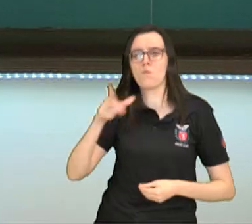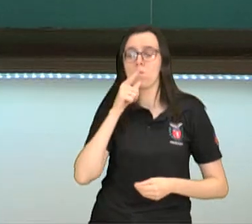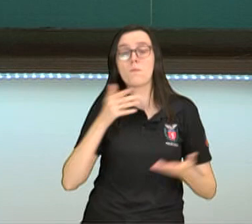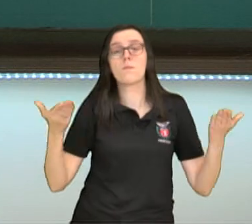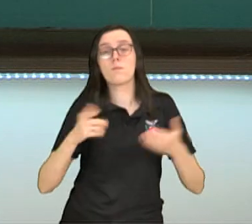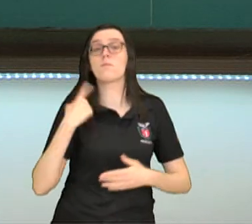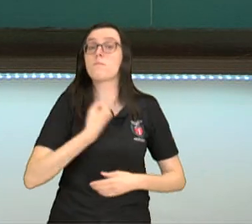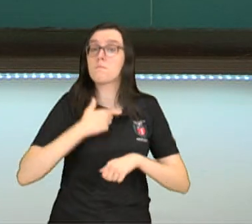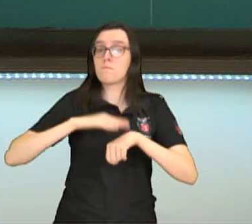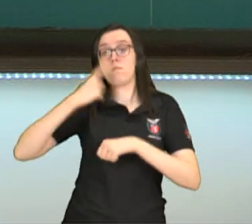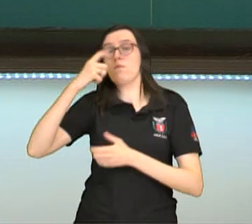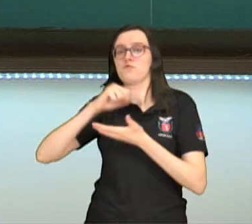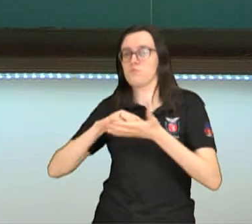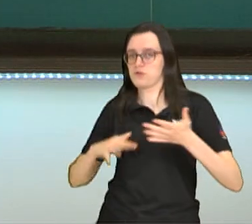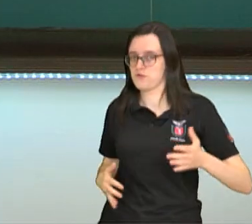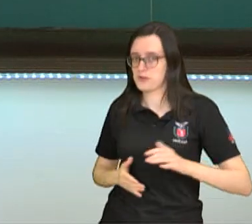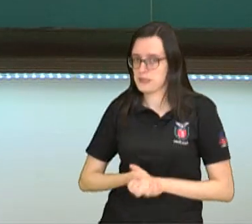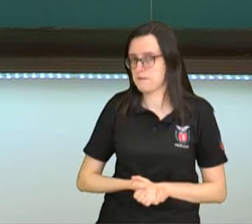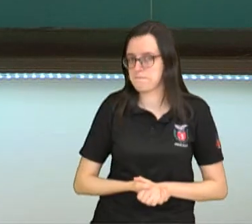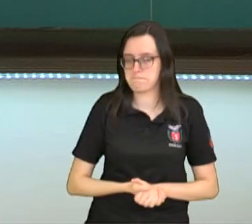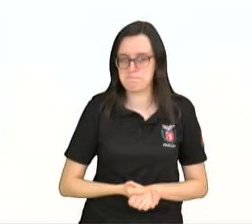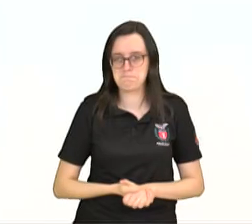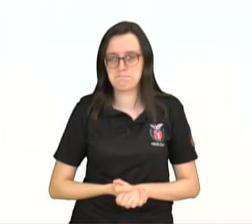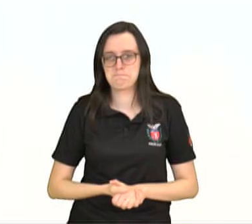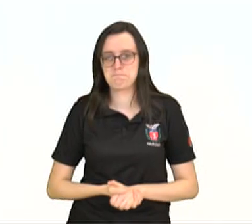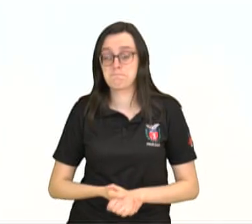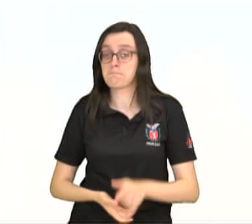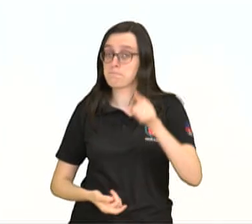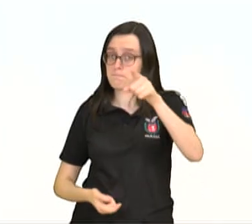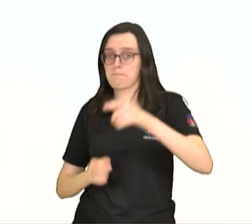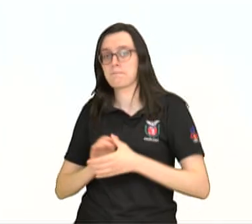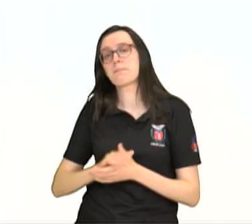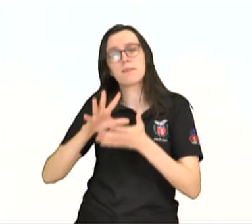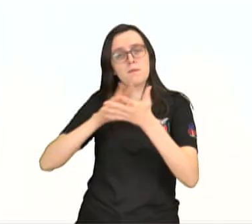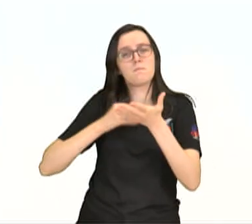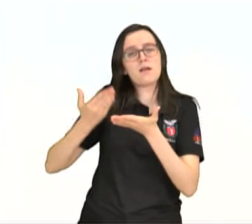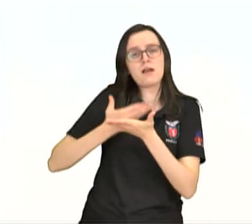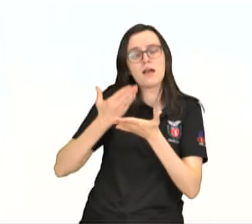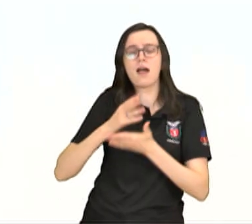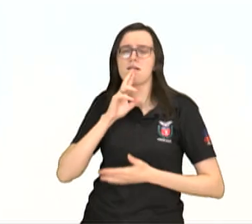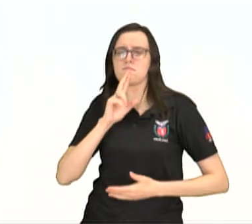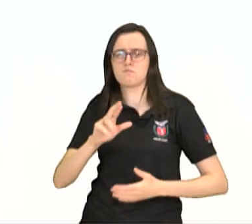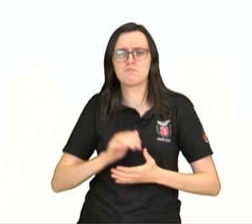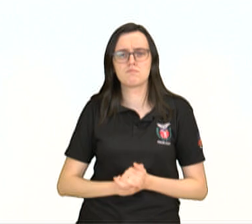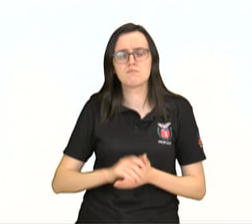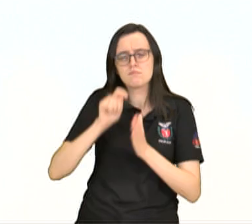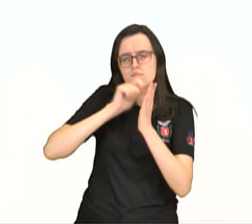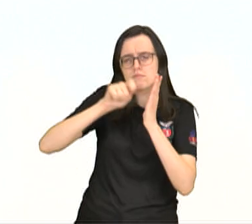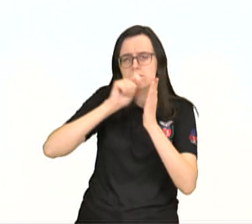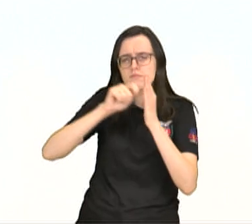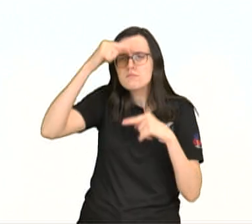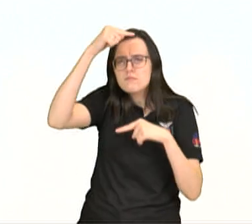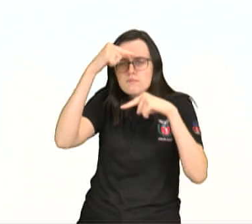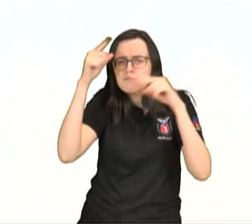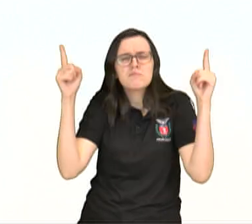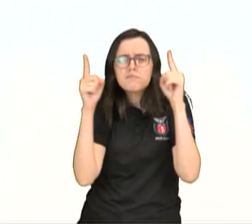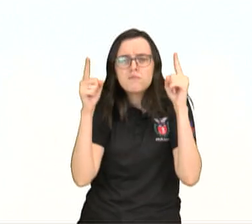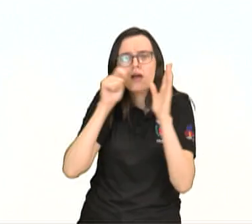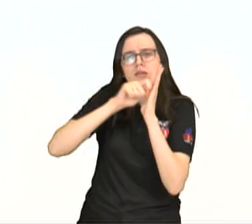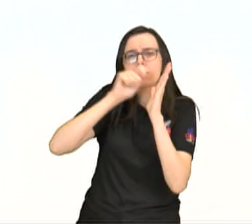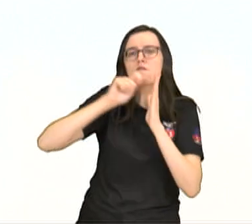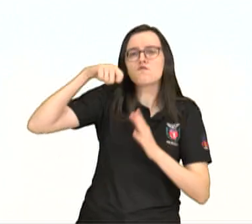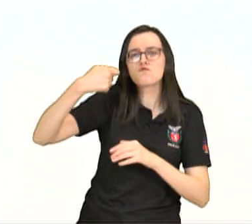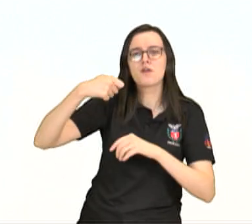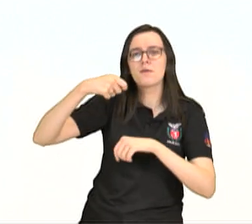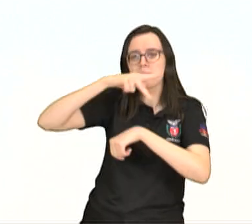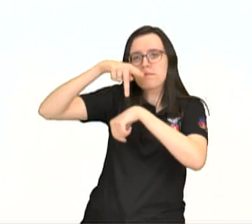Agora vamos para mais uma atividade, pessoal. Aqui, copie em seu caderno e responda. Escreva um pequeno parágrafo sobre os